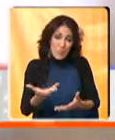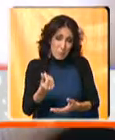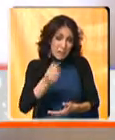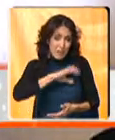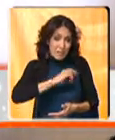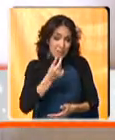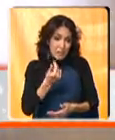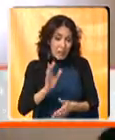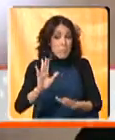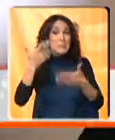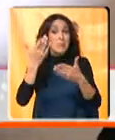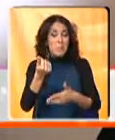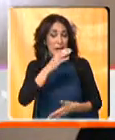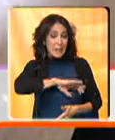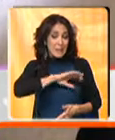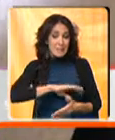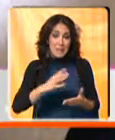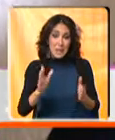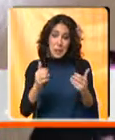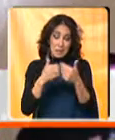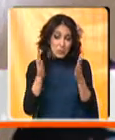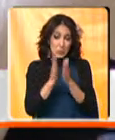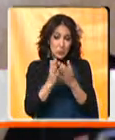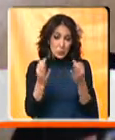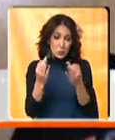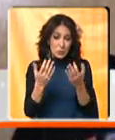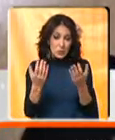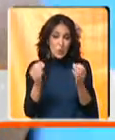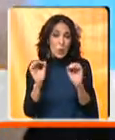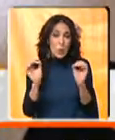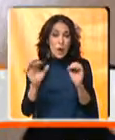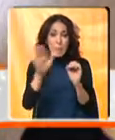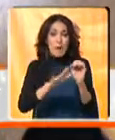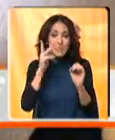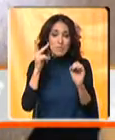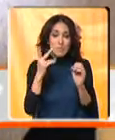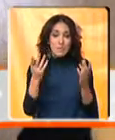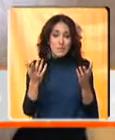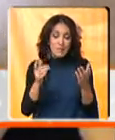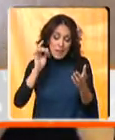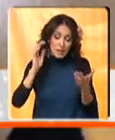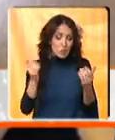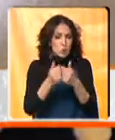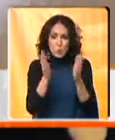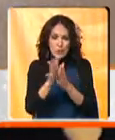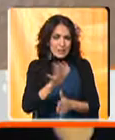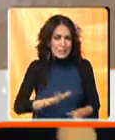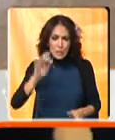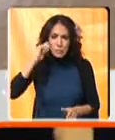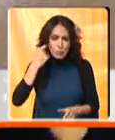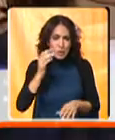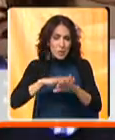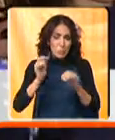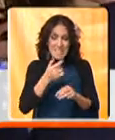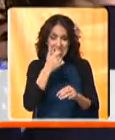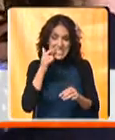não é? Fundamentalmente. É transversal. Não há uma área da minha vida que não seja afetada. Não é da minha, é de muitos outros portugueses,